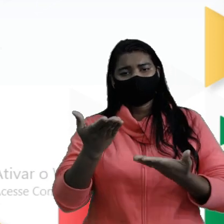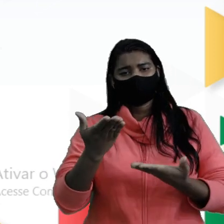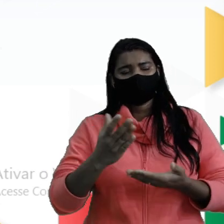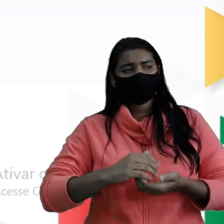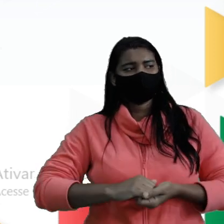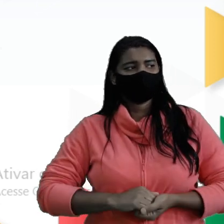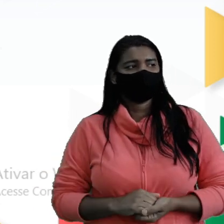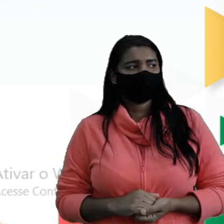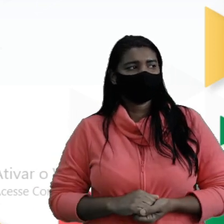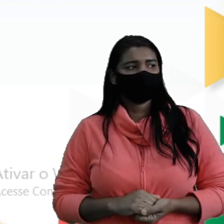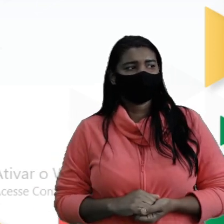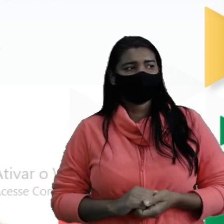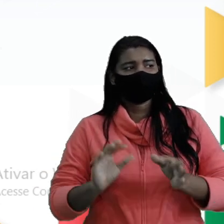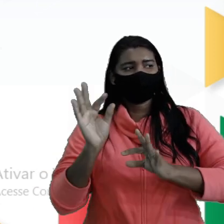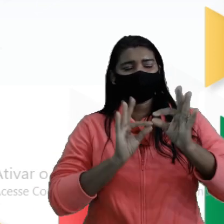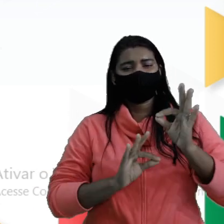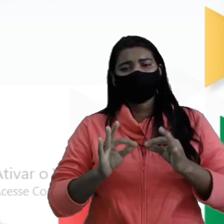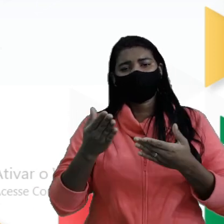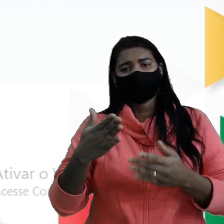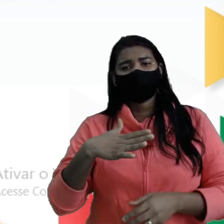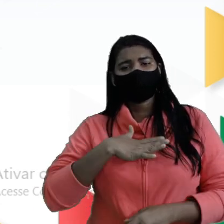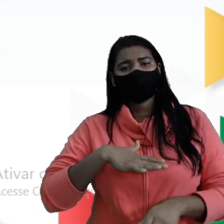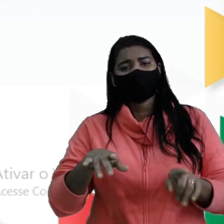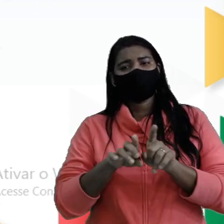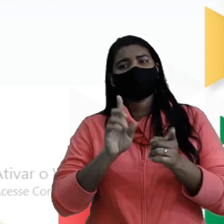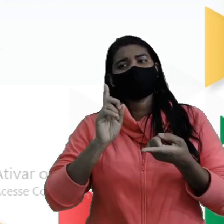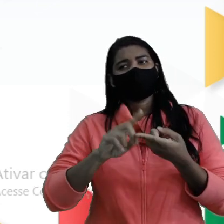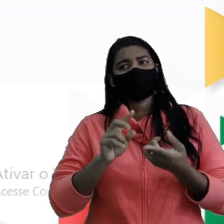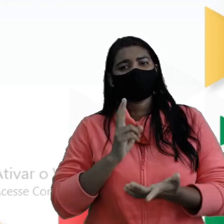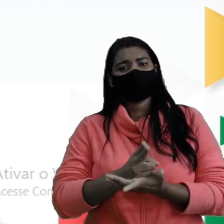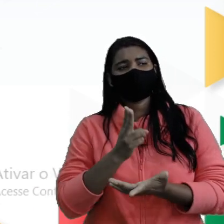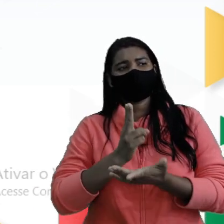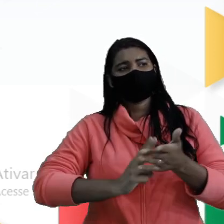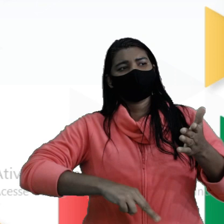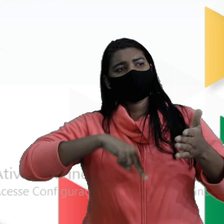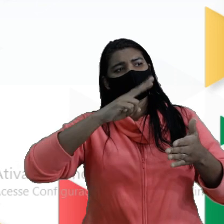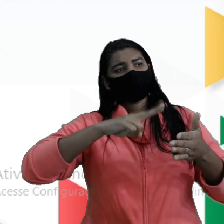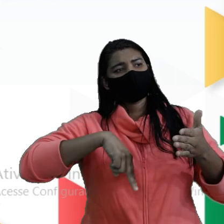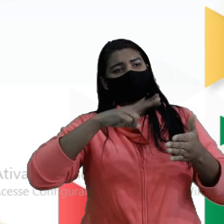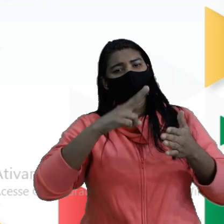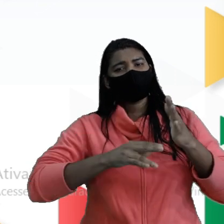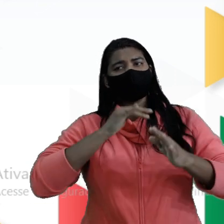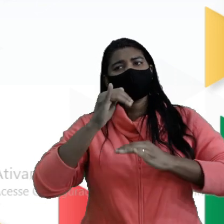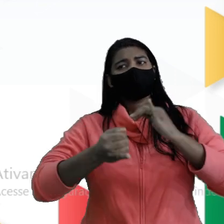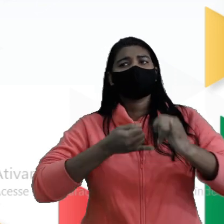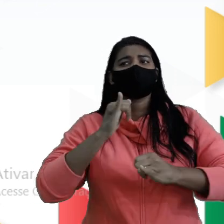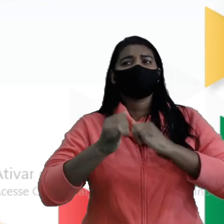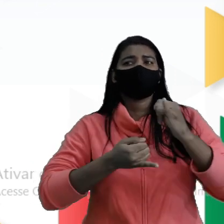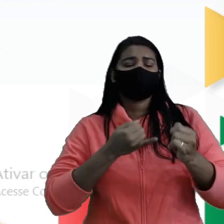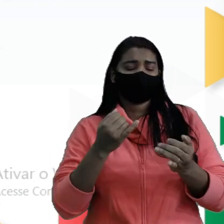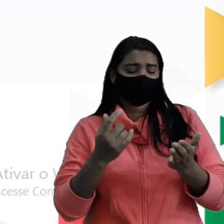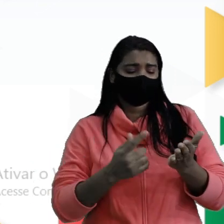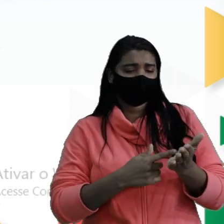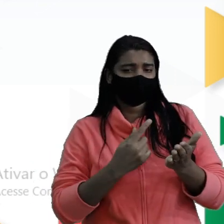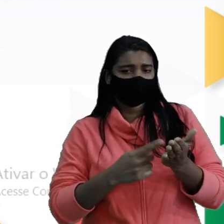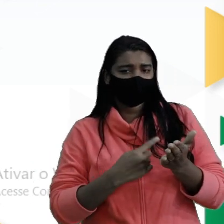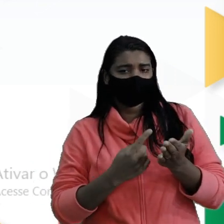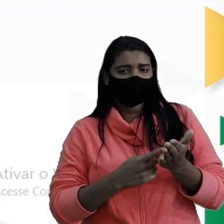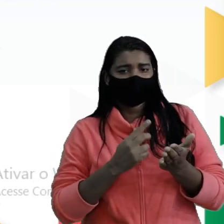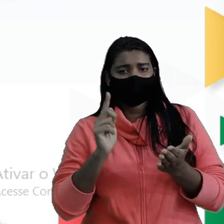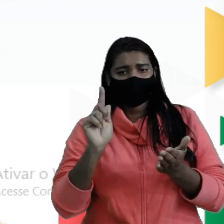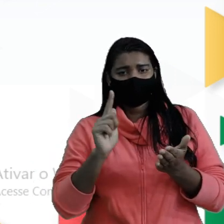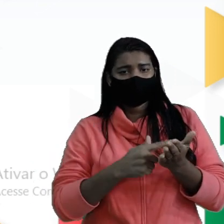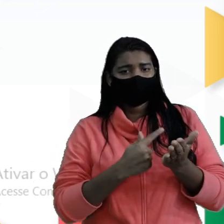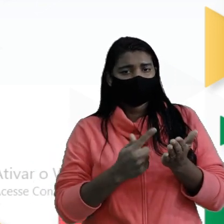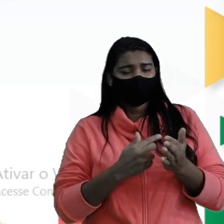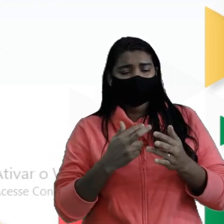para vocês os balões, para vocês que gostam, que estão sempre aí lendo na internet, gibis, etc. Olha aí a